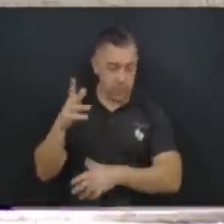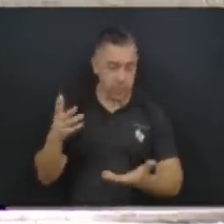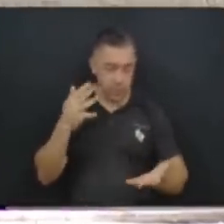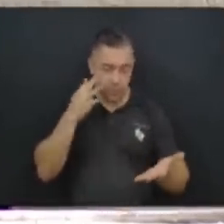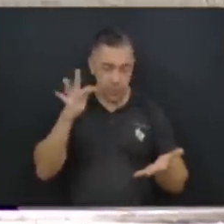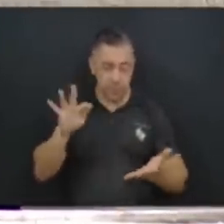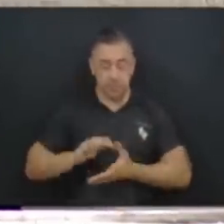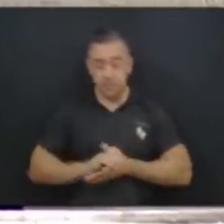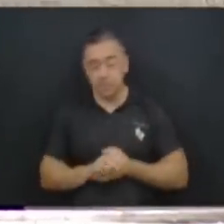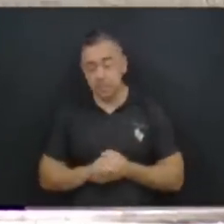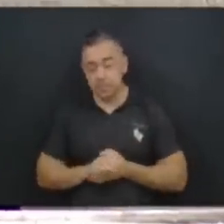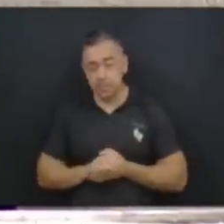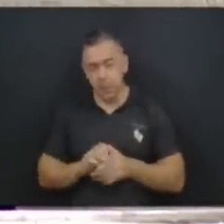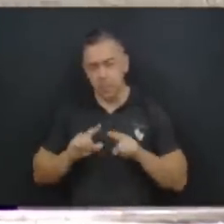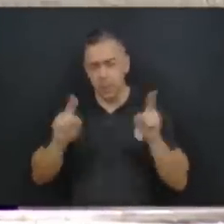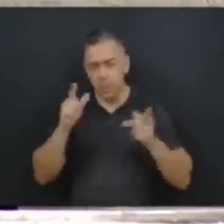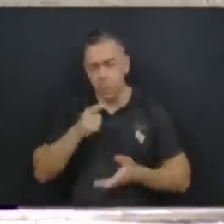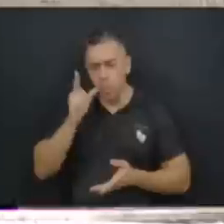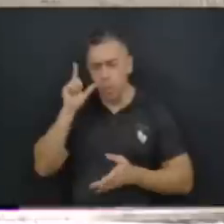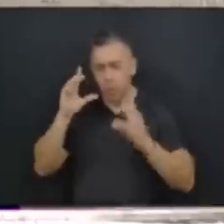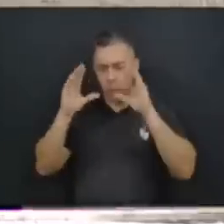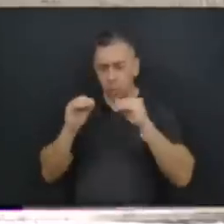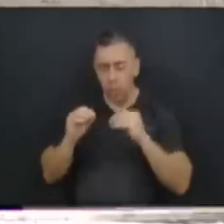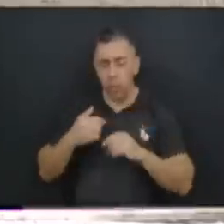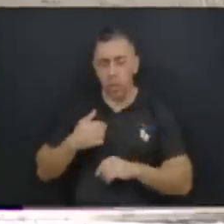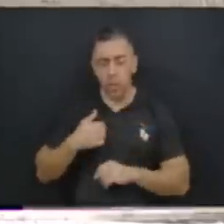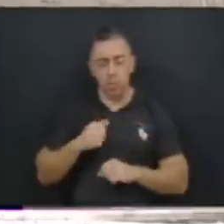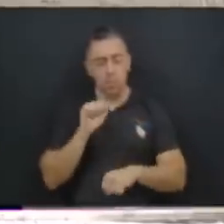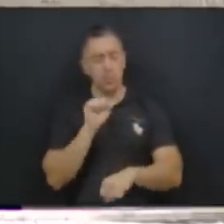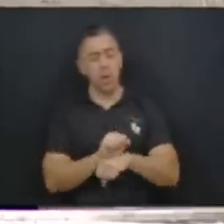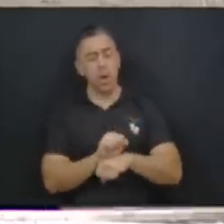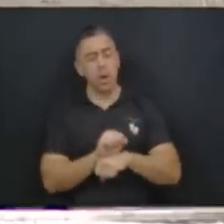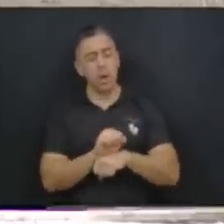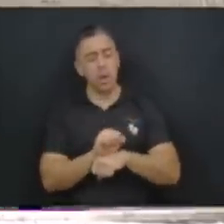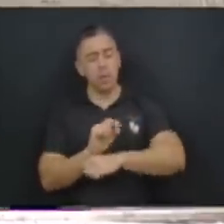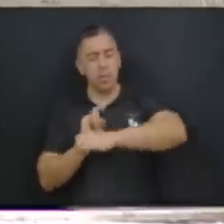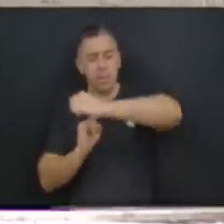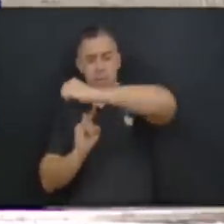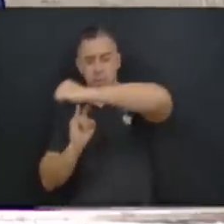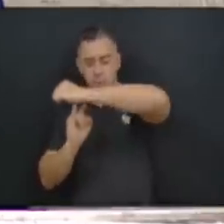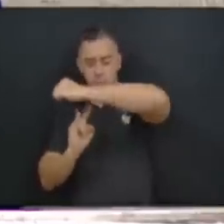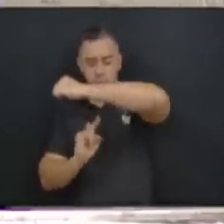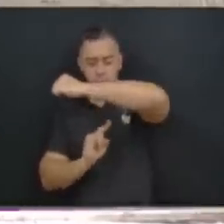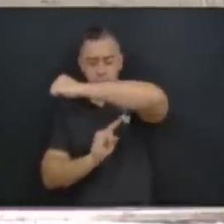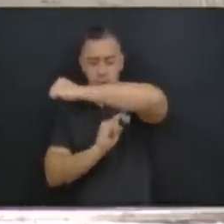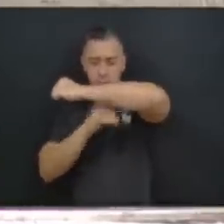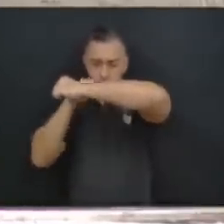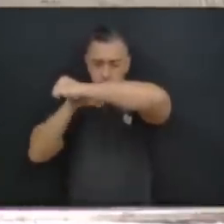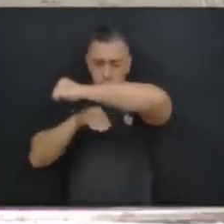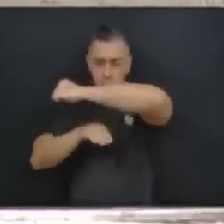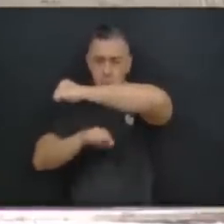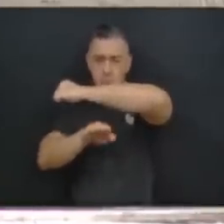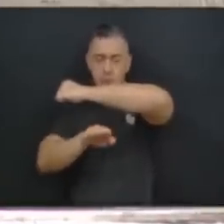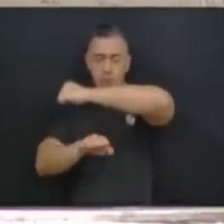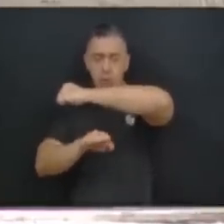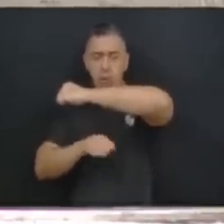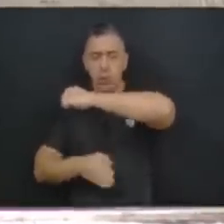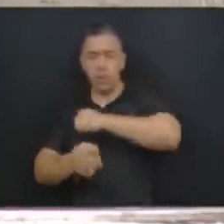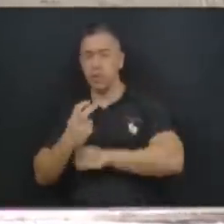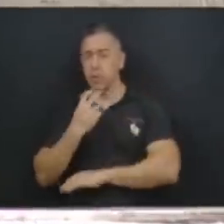ontem à noite eu parei embaixo do viaduto o que vai para o Detran em